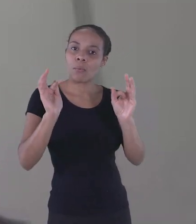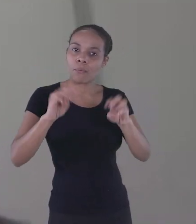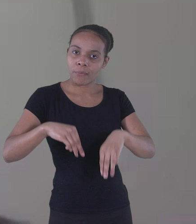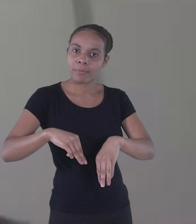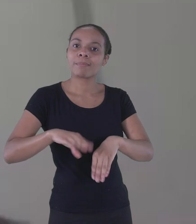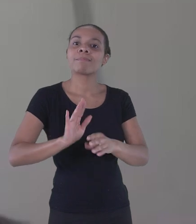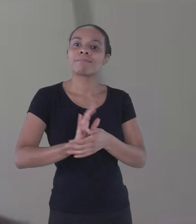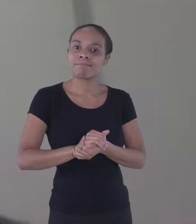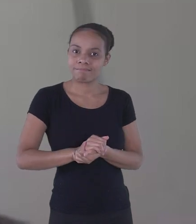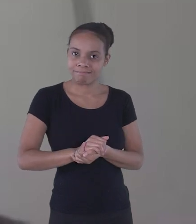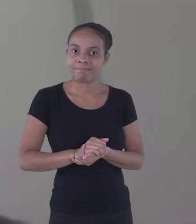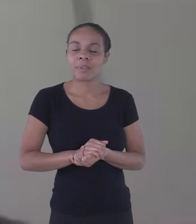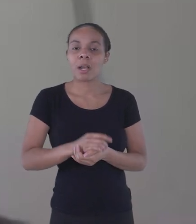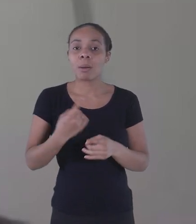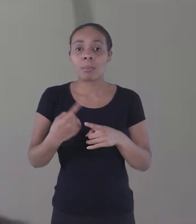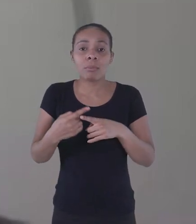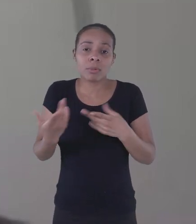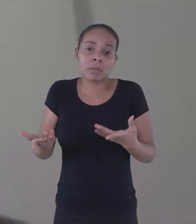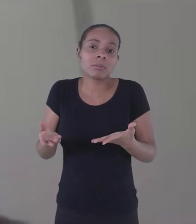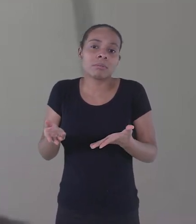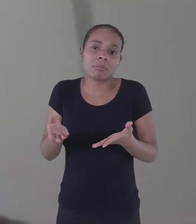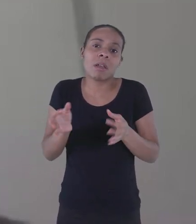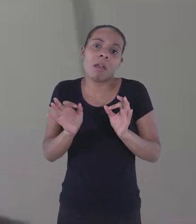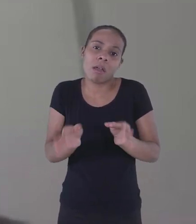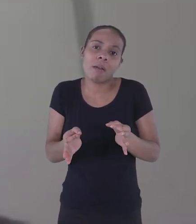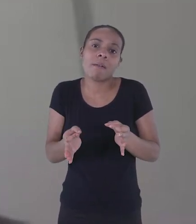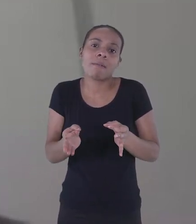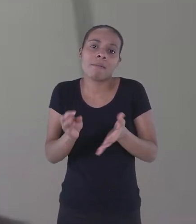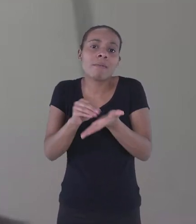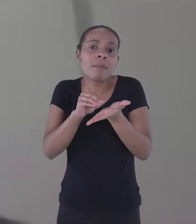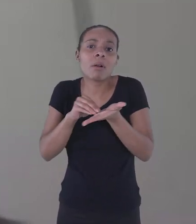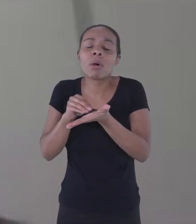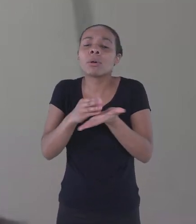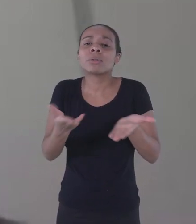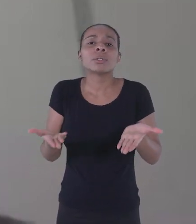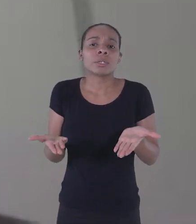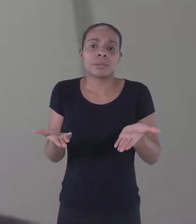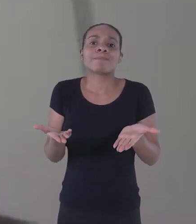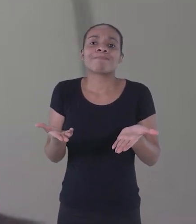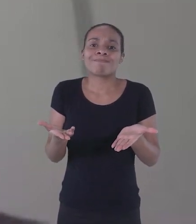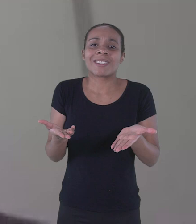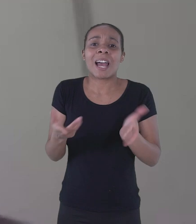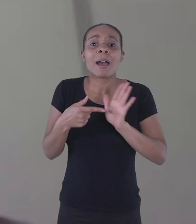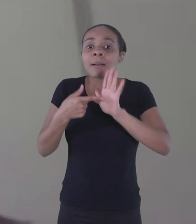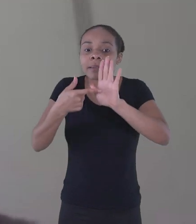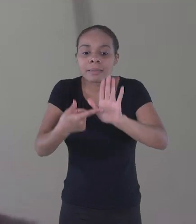até então eu não tinha publicado nenhum livro e nem tinha a pretensão, a veleidade